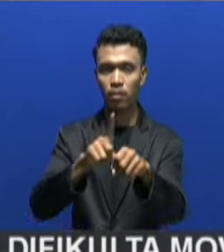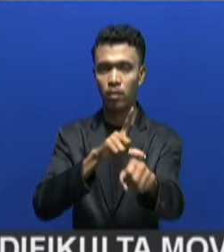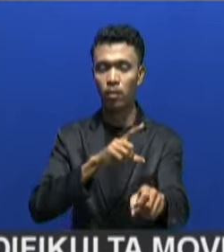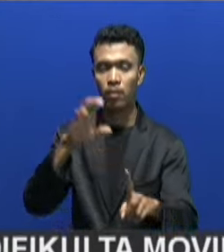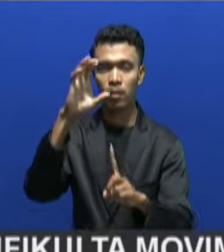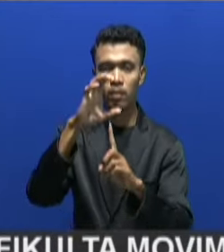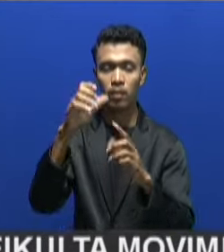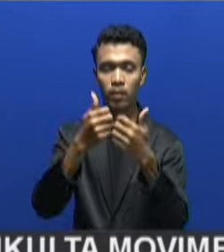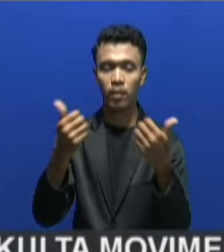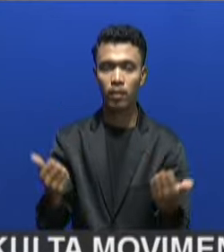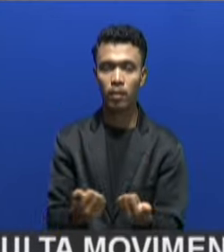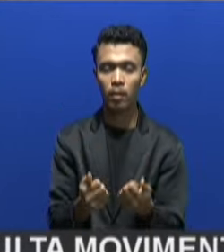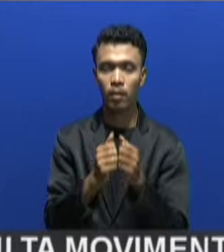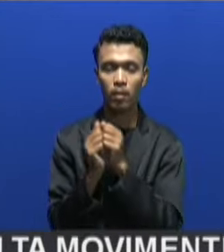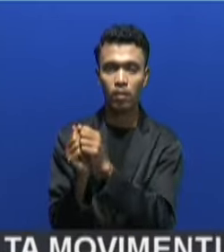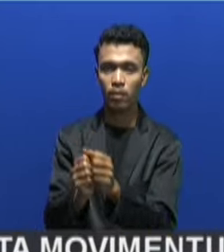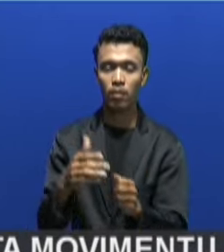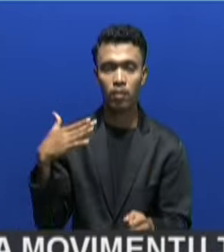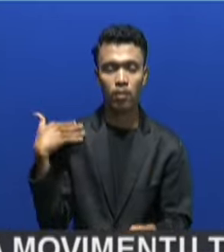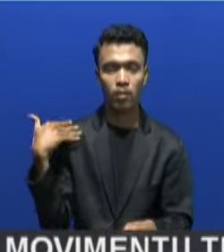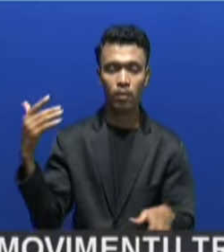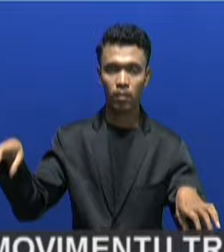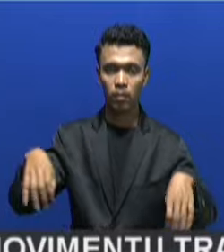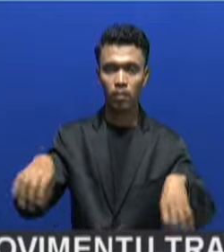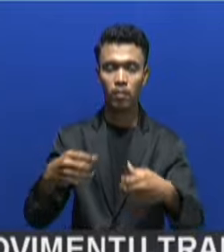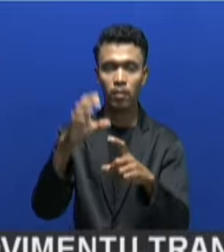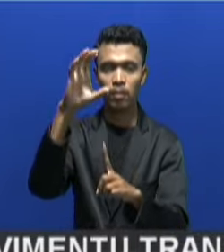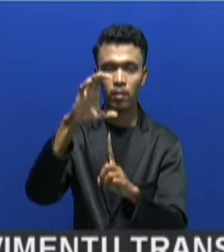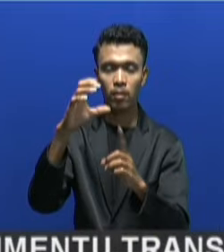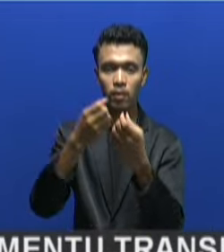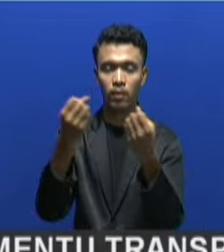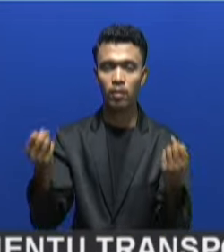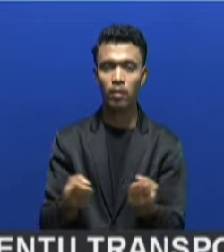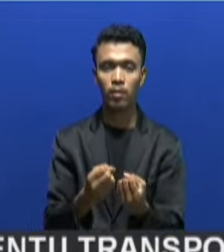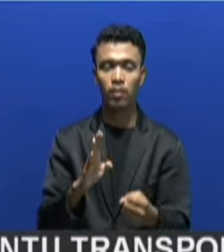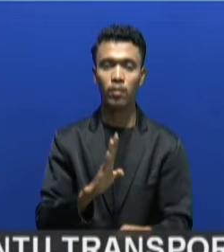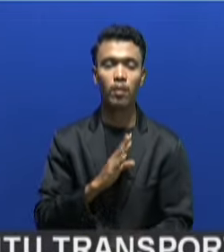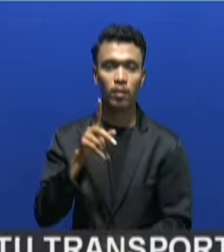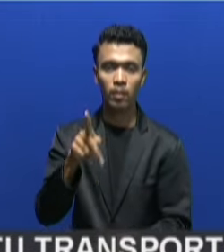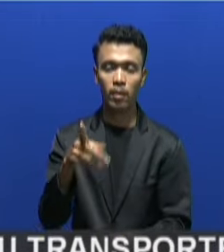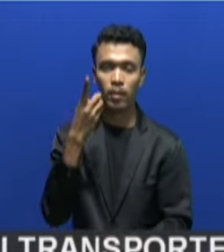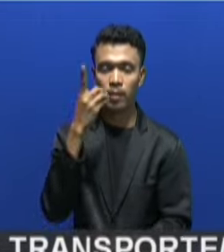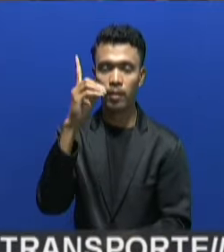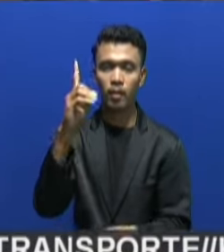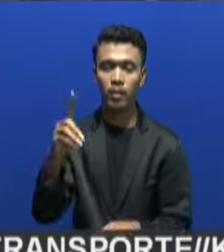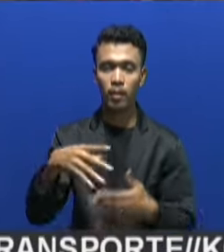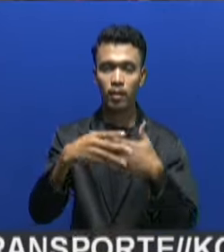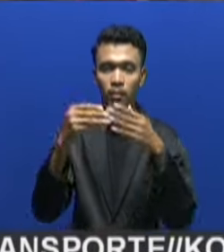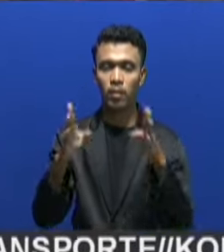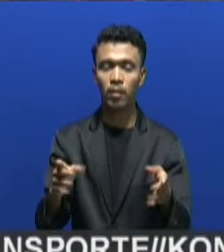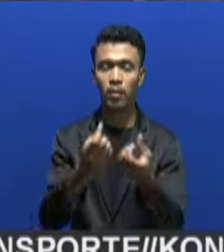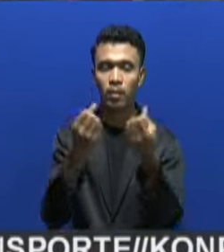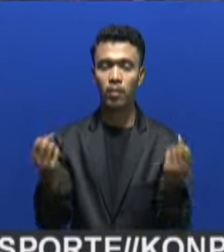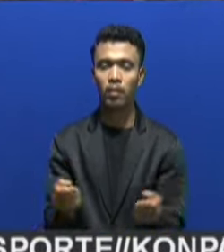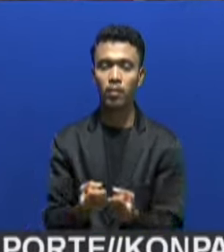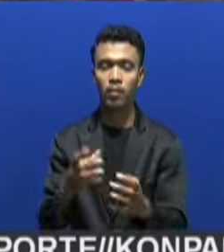amutu ko komunidade o joben sira ne pasir bisu se fi suku Bairupite Jonina Alves Hateteng. Autoridade suku